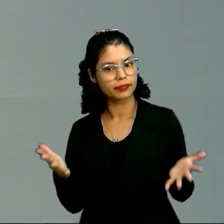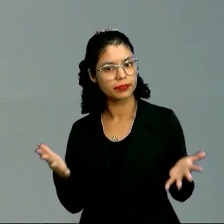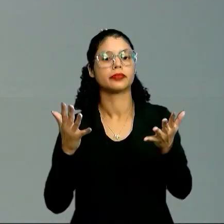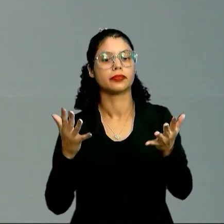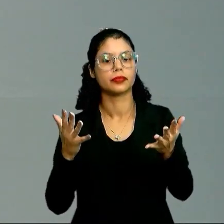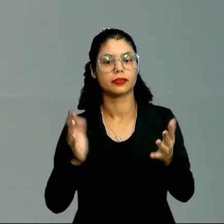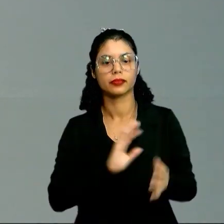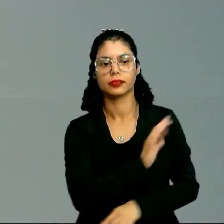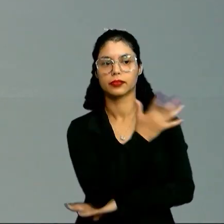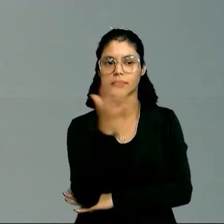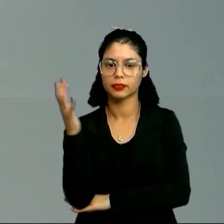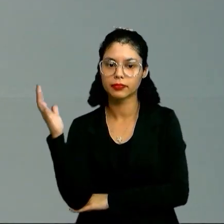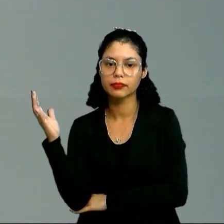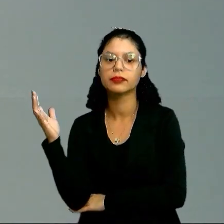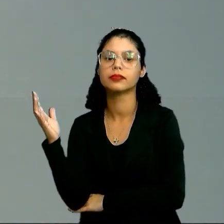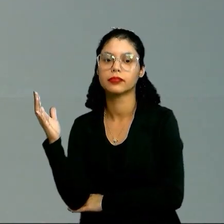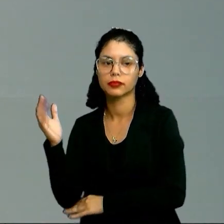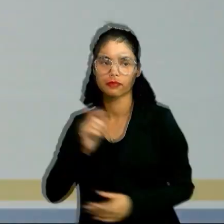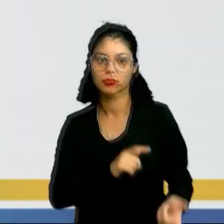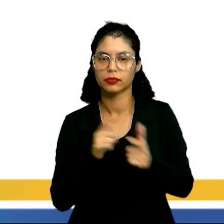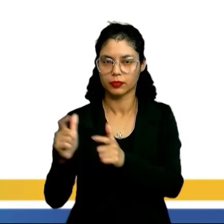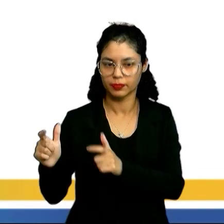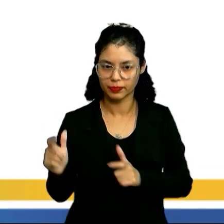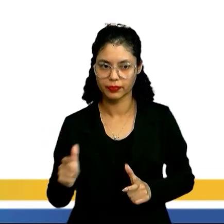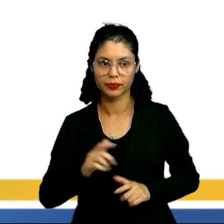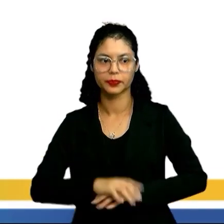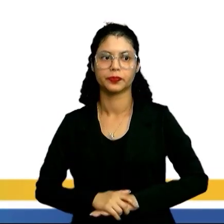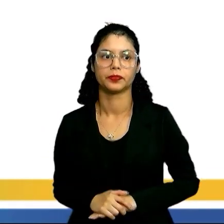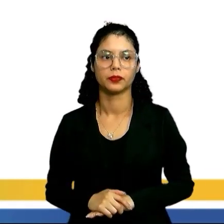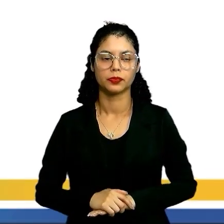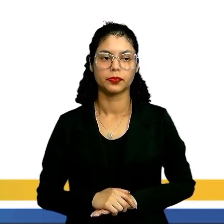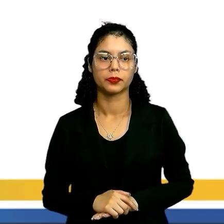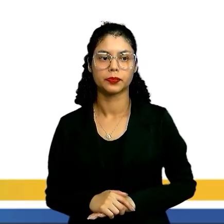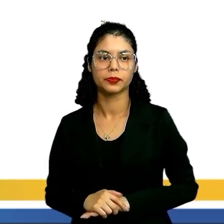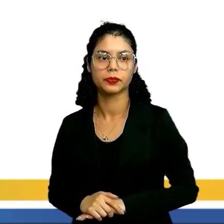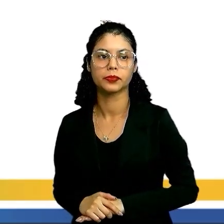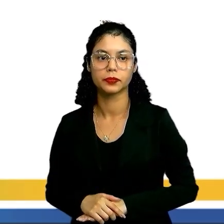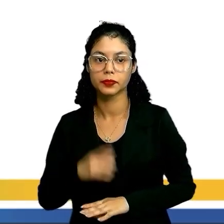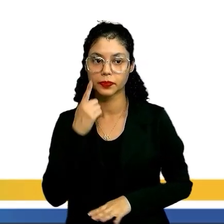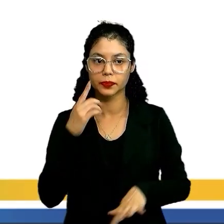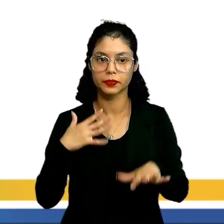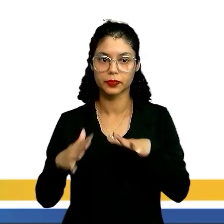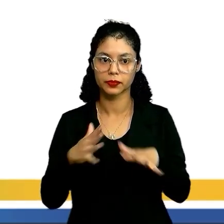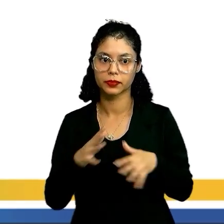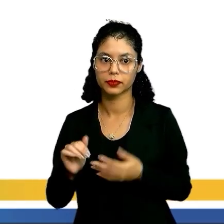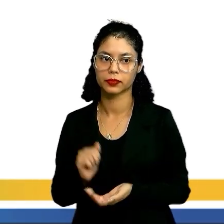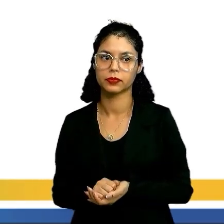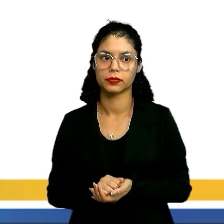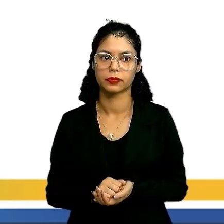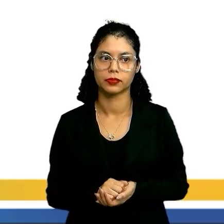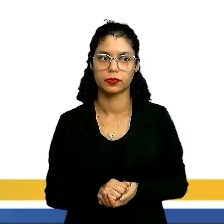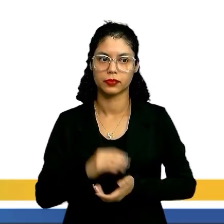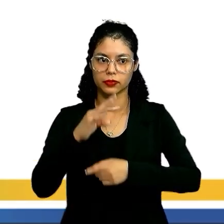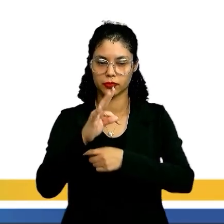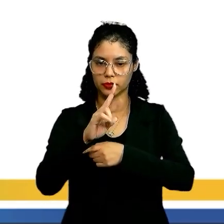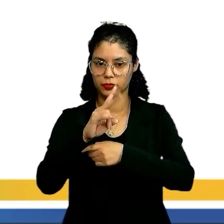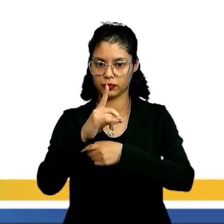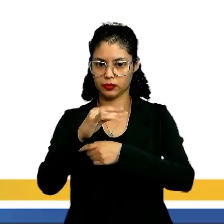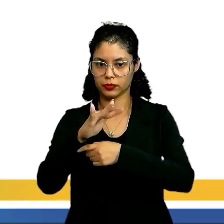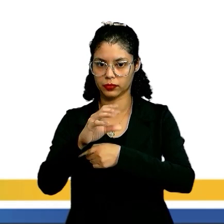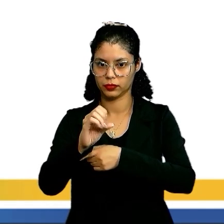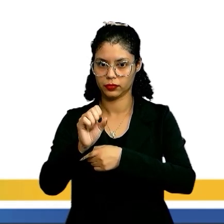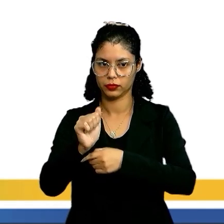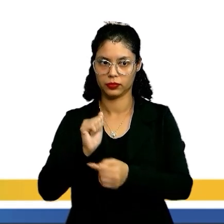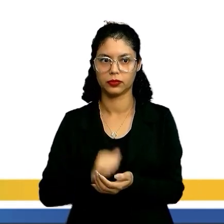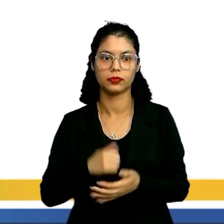pelo ambiente externo, pelos fatores externos. E olha só, e esse movimento, pessoal, a gente vai chamar de tropismos.